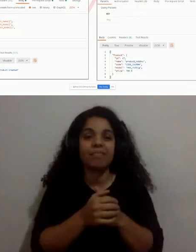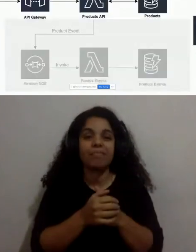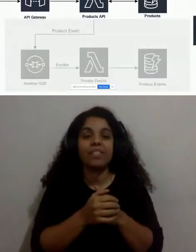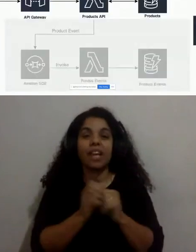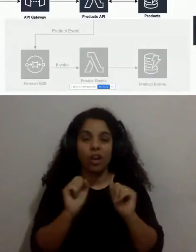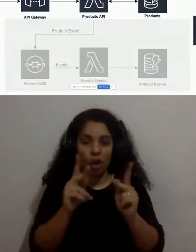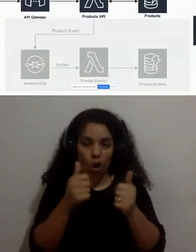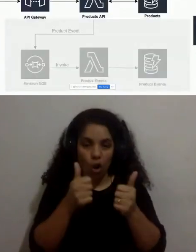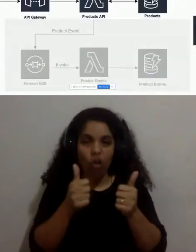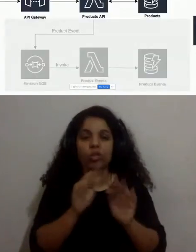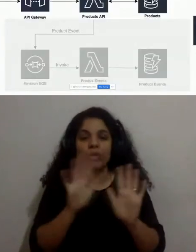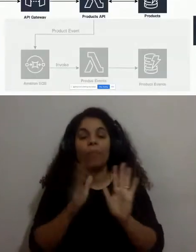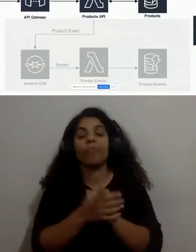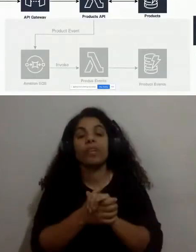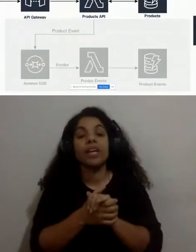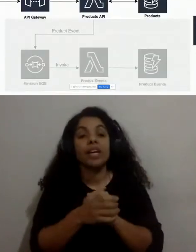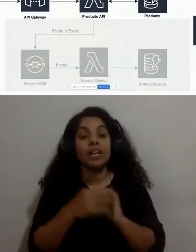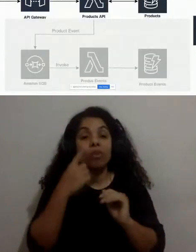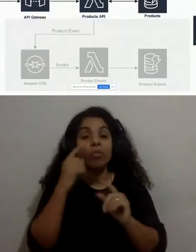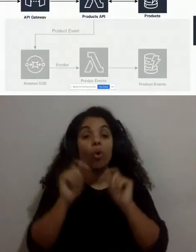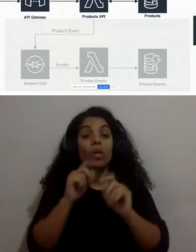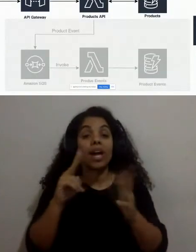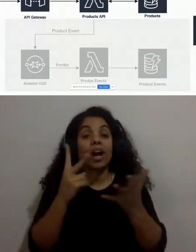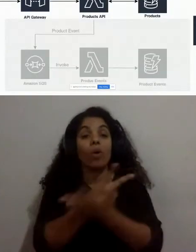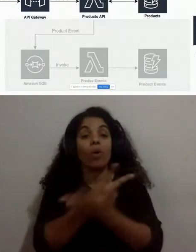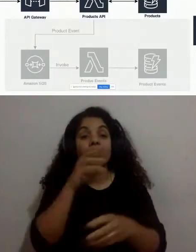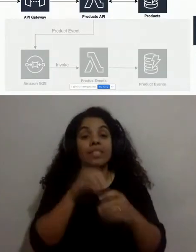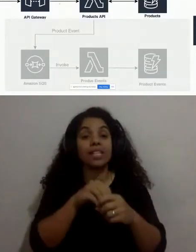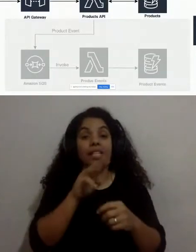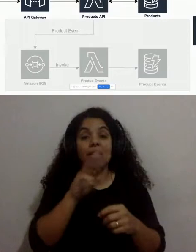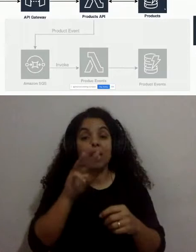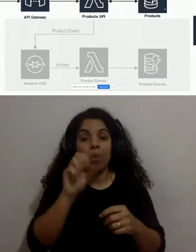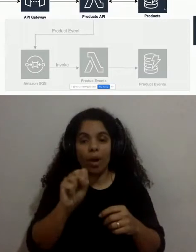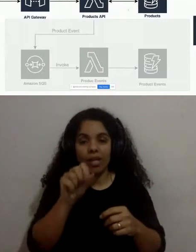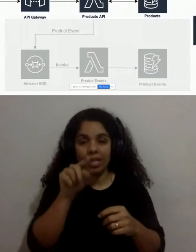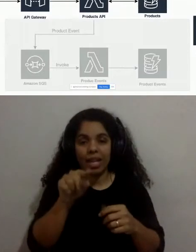Ótimo. Então, vamos ver o que acontece dentro da AWS